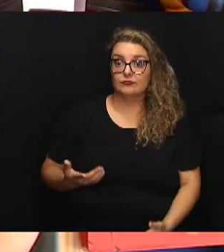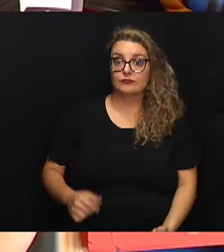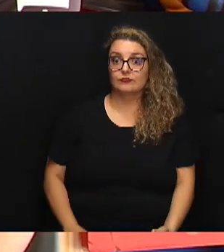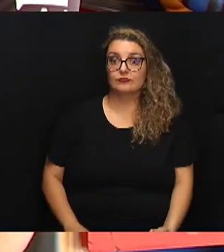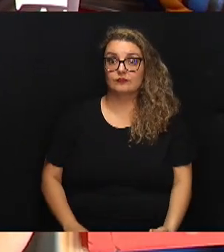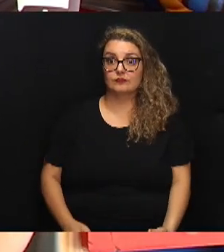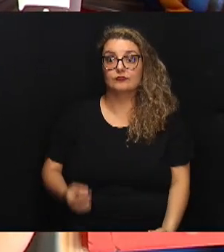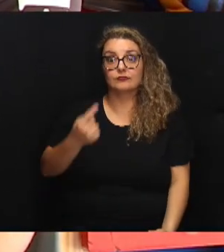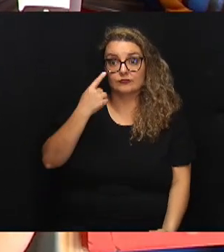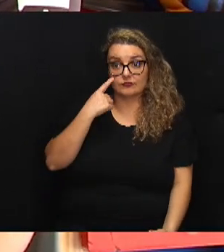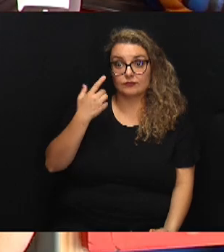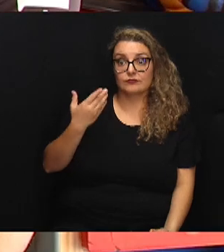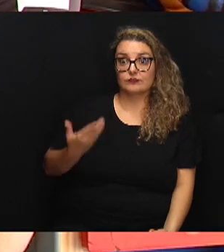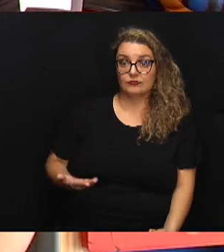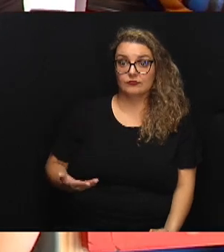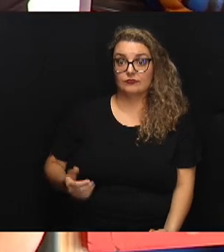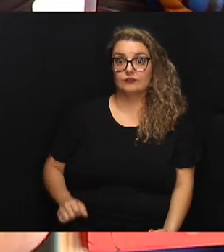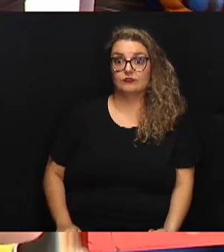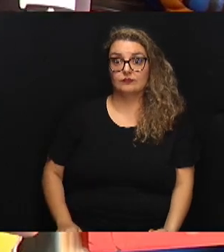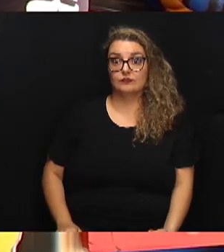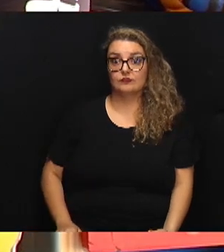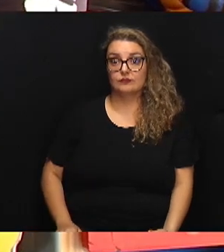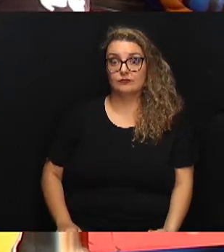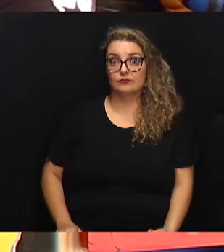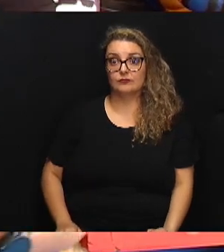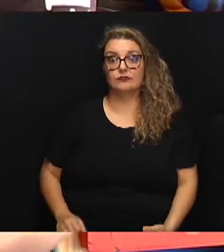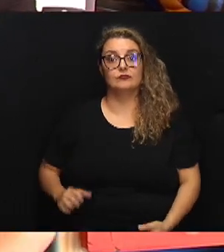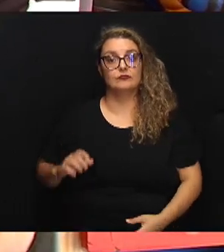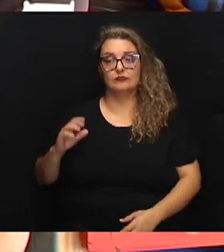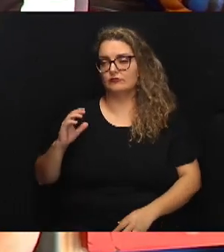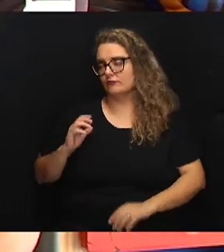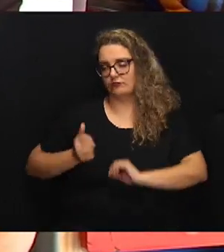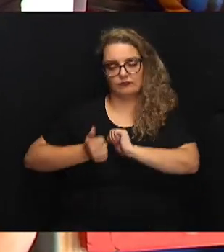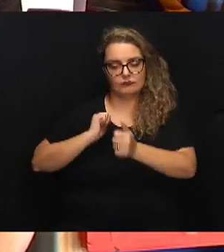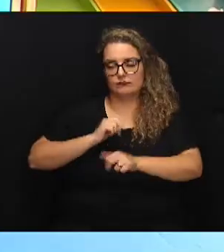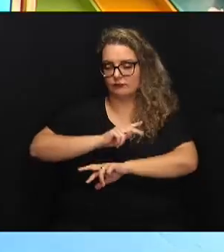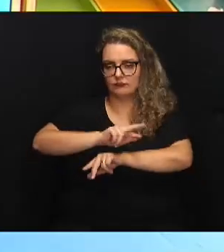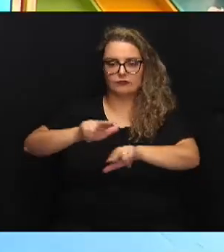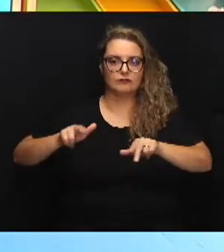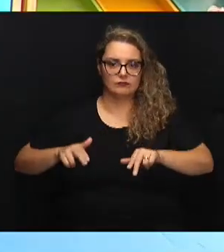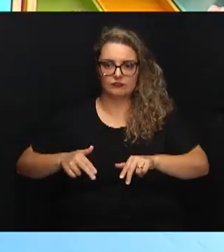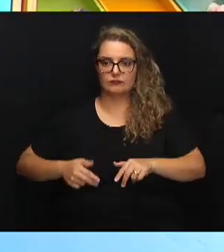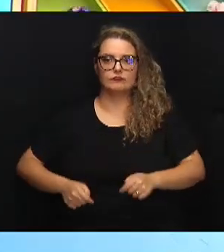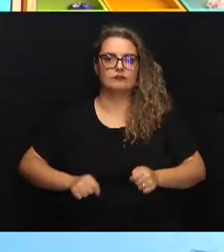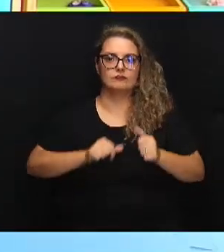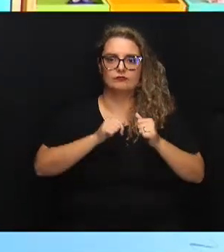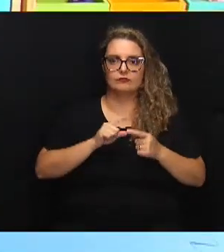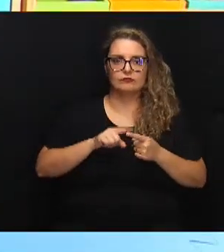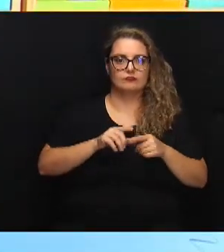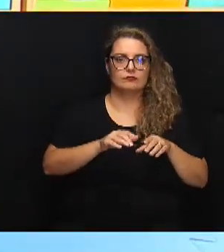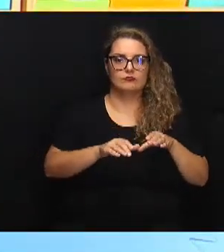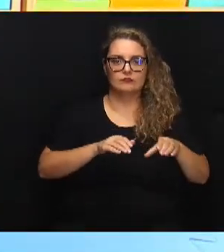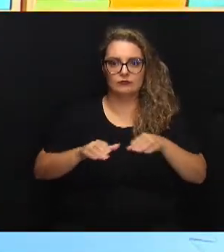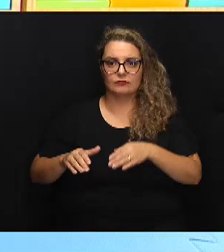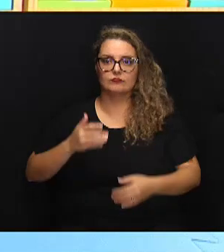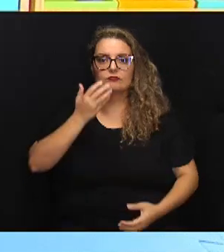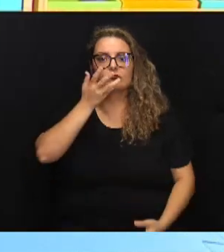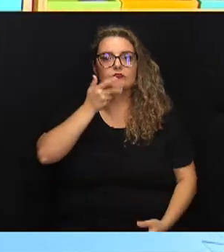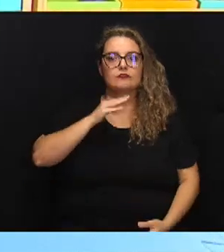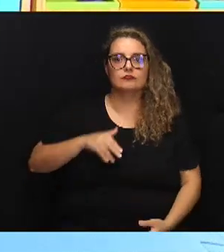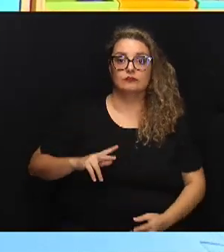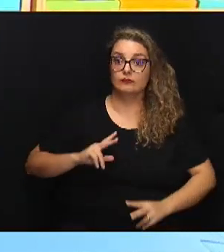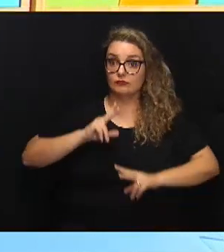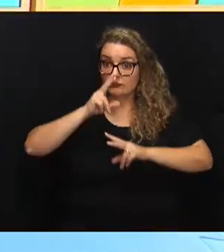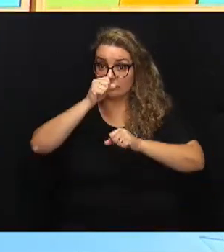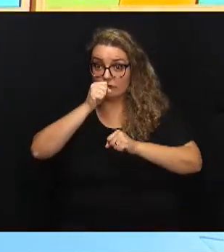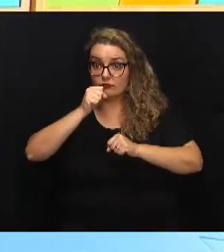Então eu vejo que assim, o esporte traz todos diversos benefícios, né? Tanto na parte de coordenação da criança, a